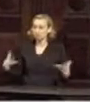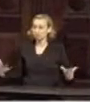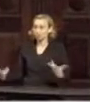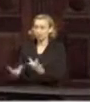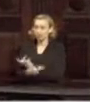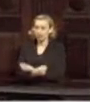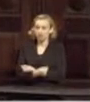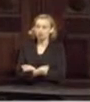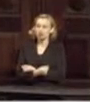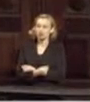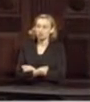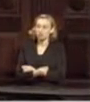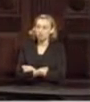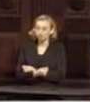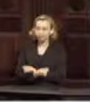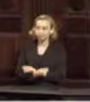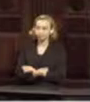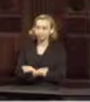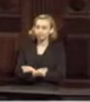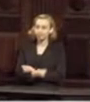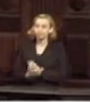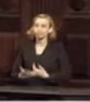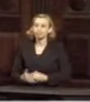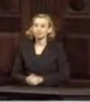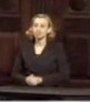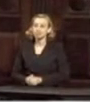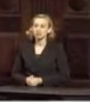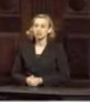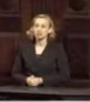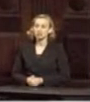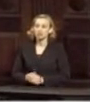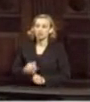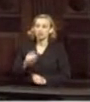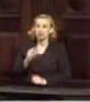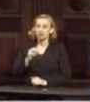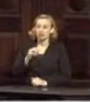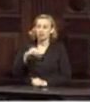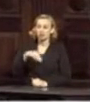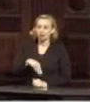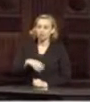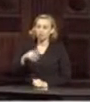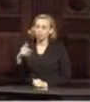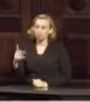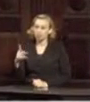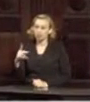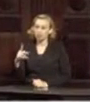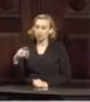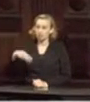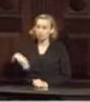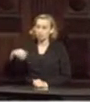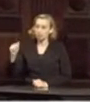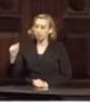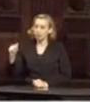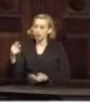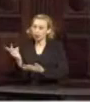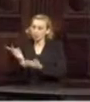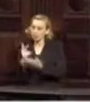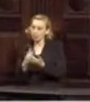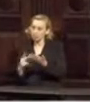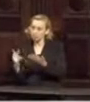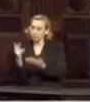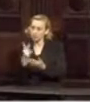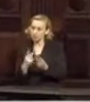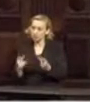e pioneiro do Ministério Público do Estado do Rio de Janeiro, que é o MP em Mapas, onde ele coloca de maneira